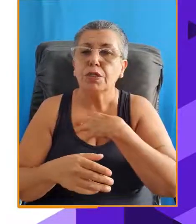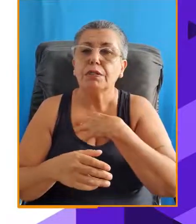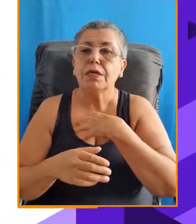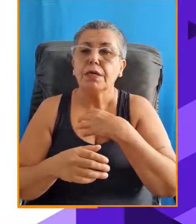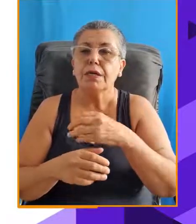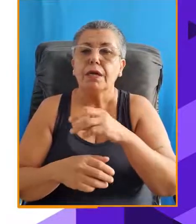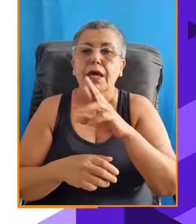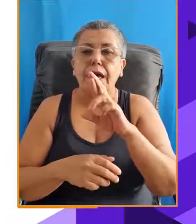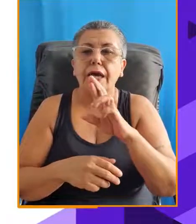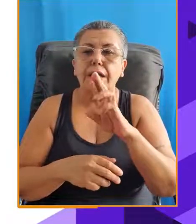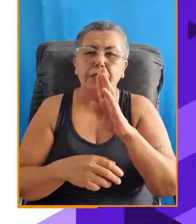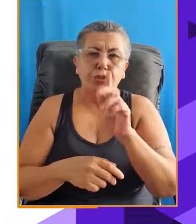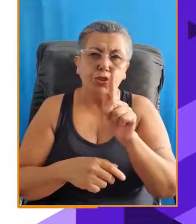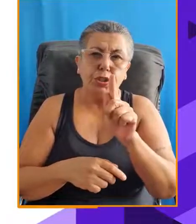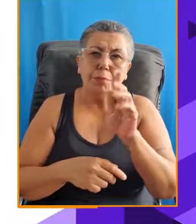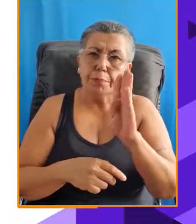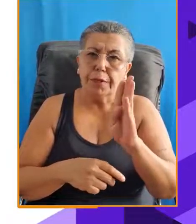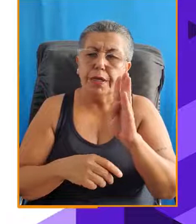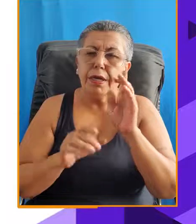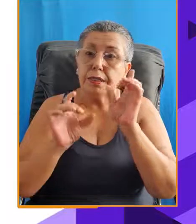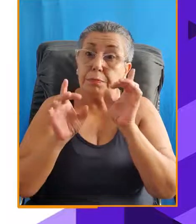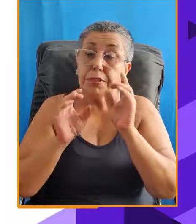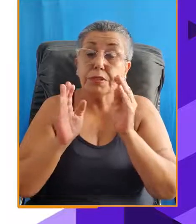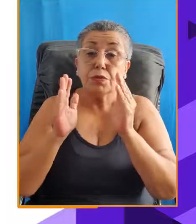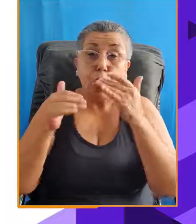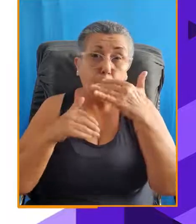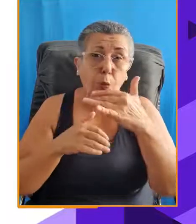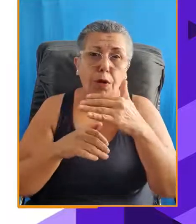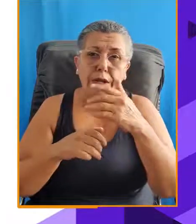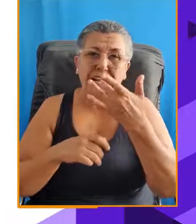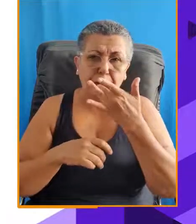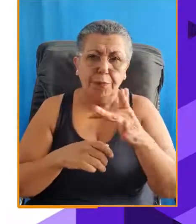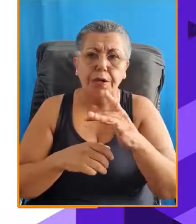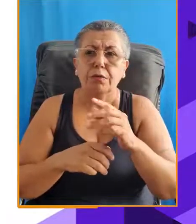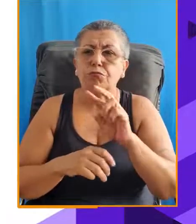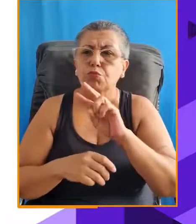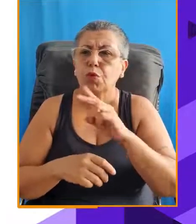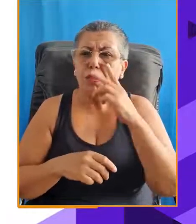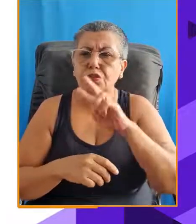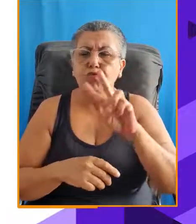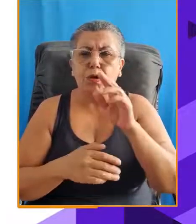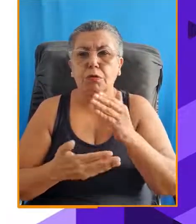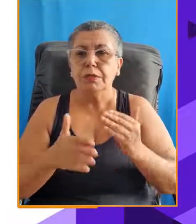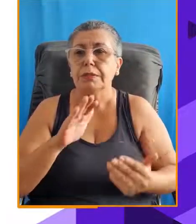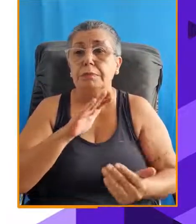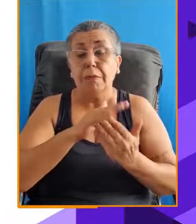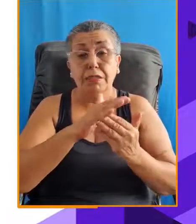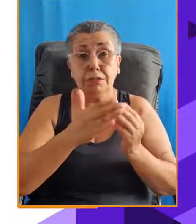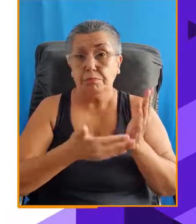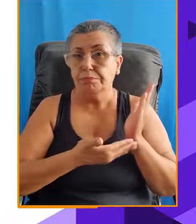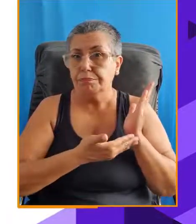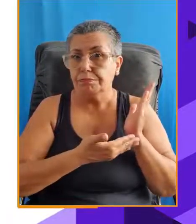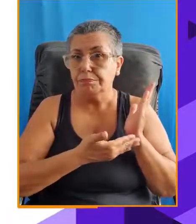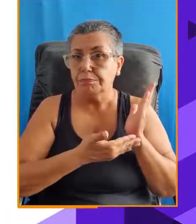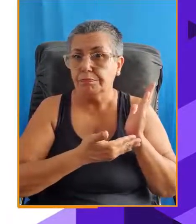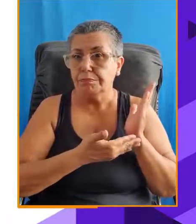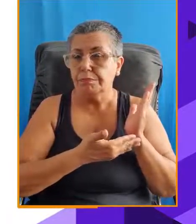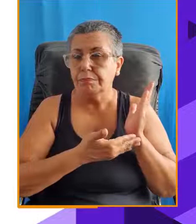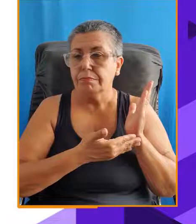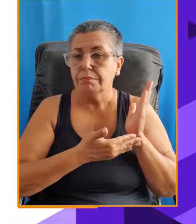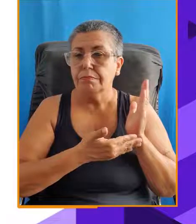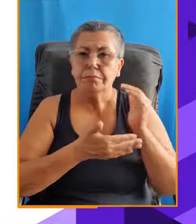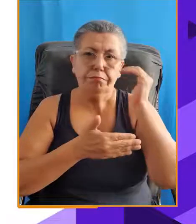código RGB específico para a cor branca, que vai apresentar os valores máximos em cada uma das